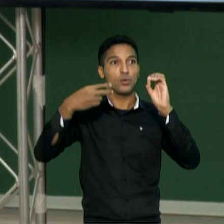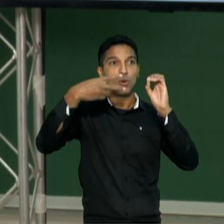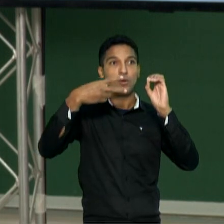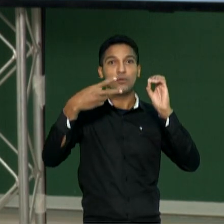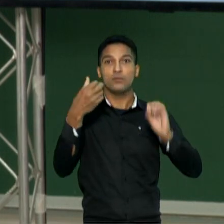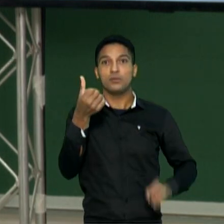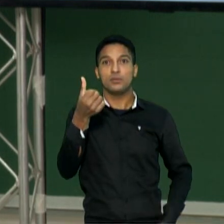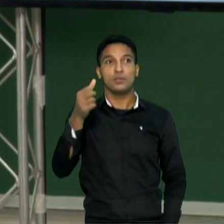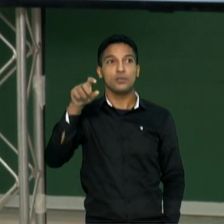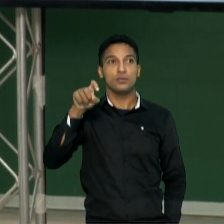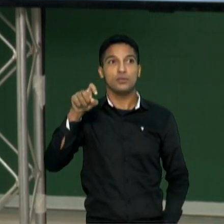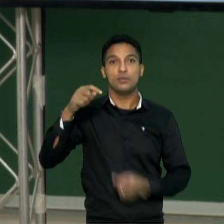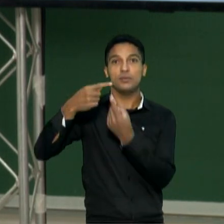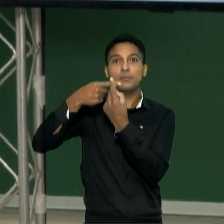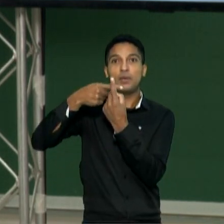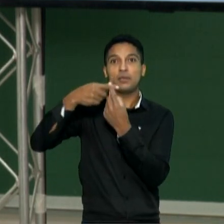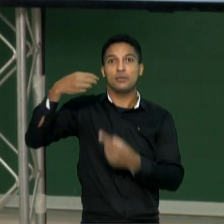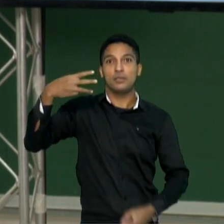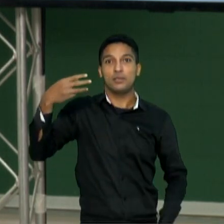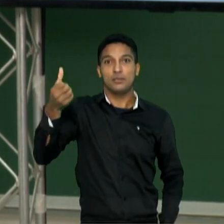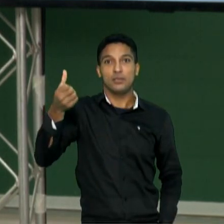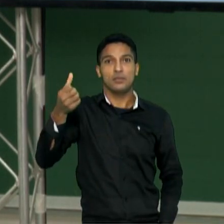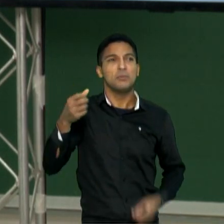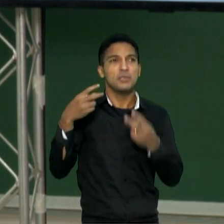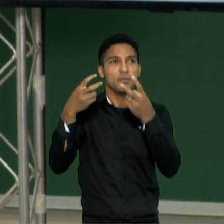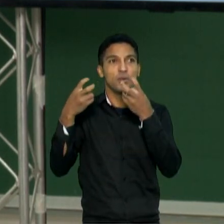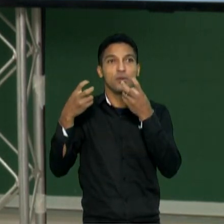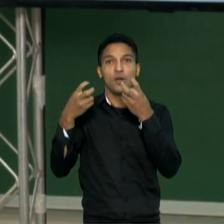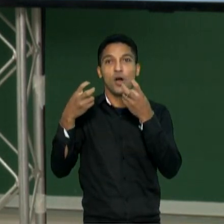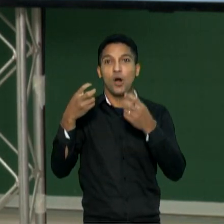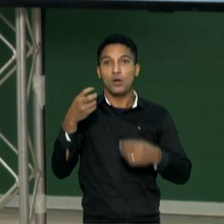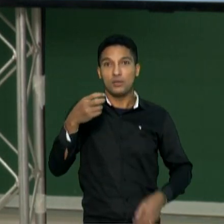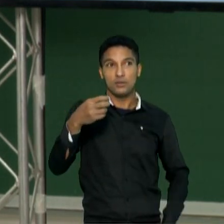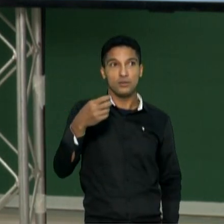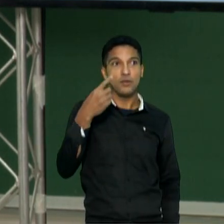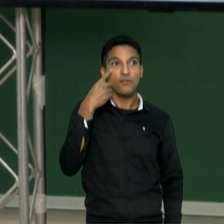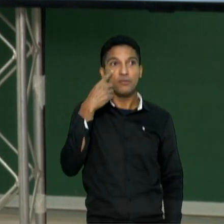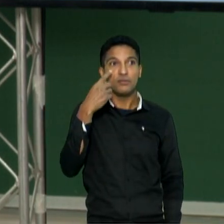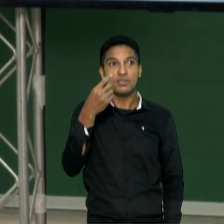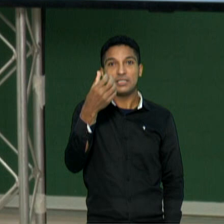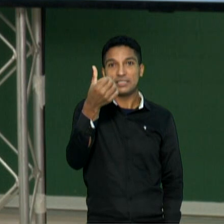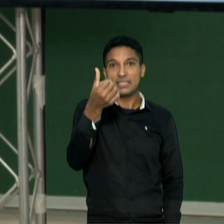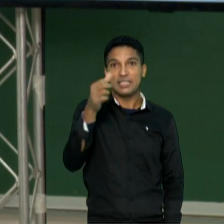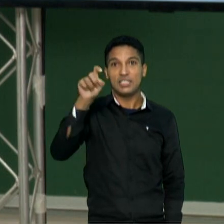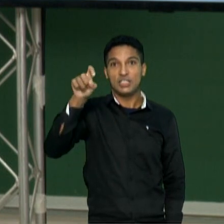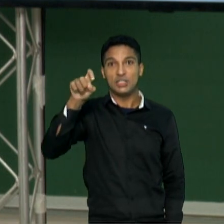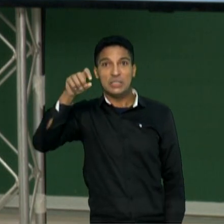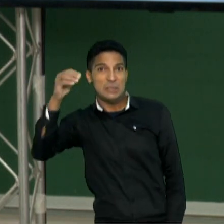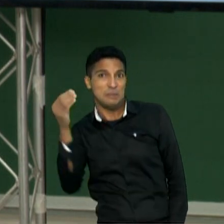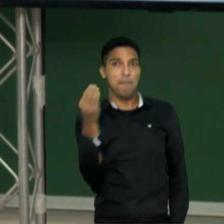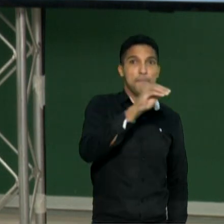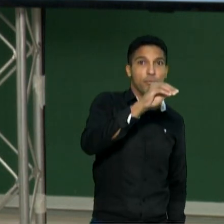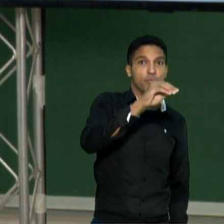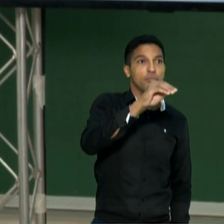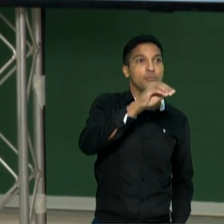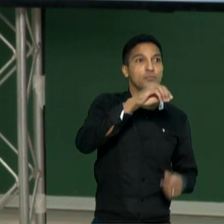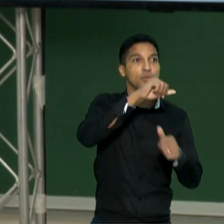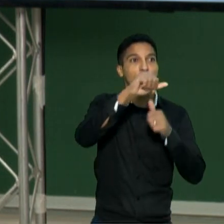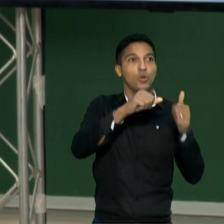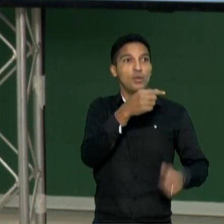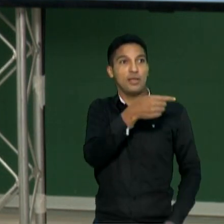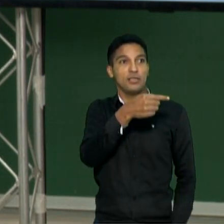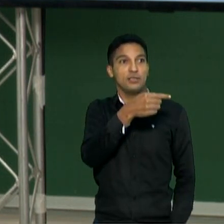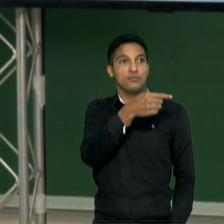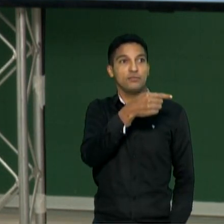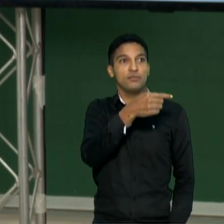36. Esse 6x está positivo, para o primeiro membro vem negativo, então fica menos 6x igual a 36.